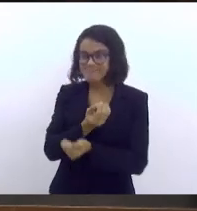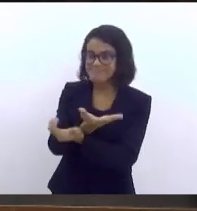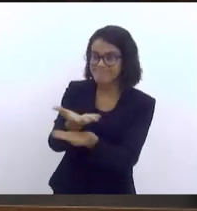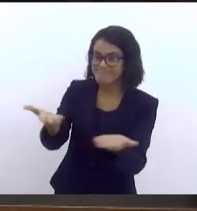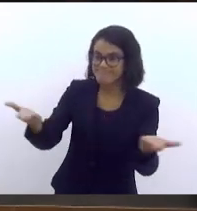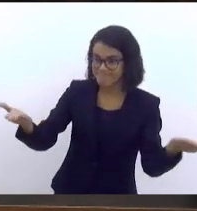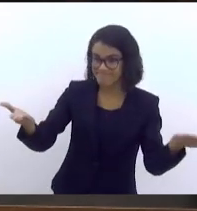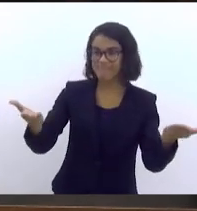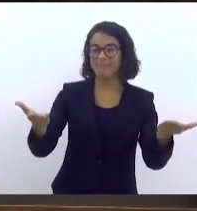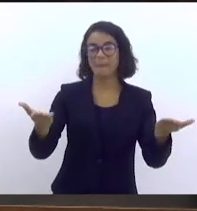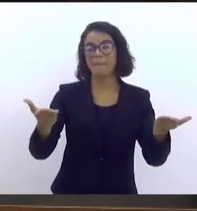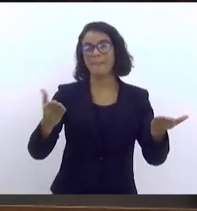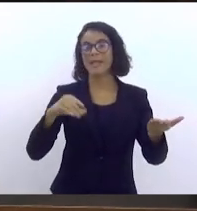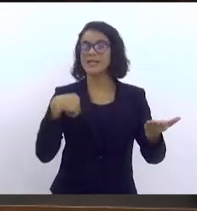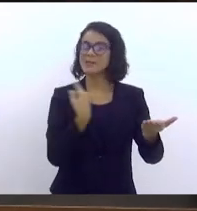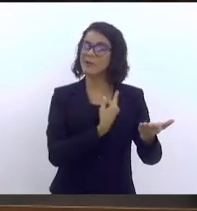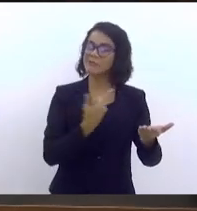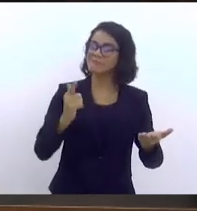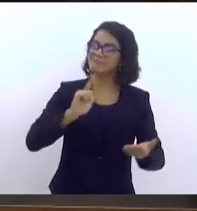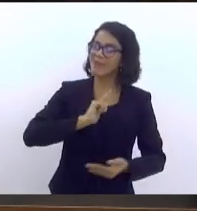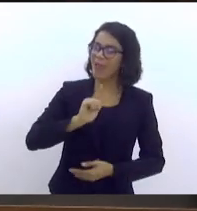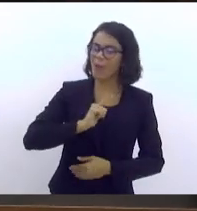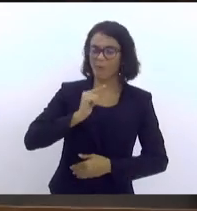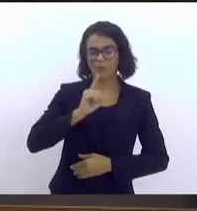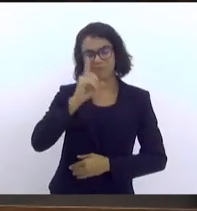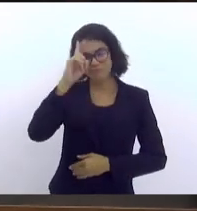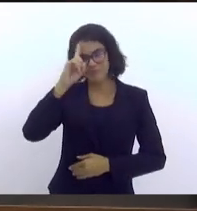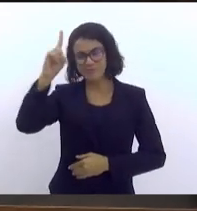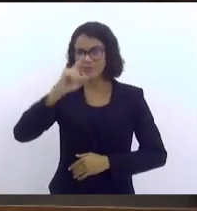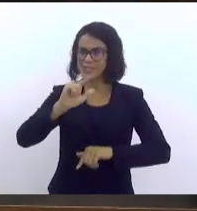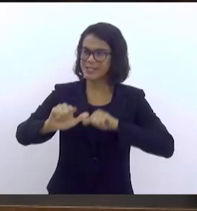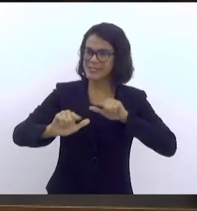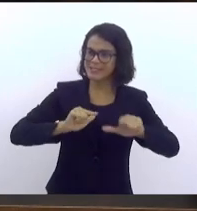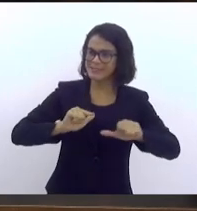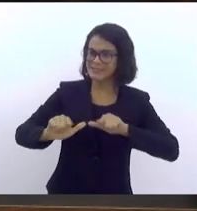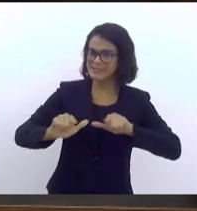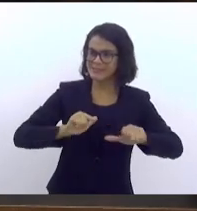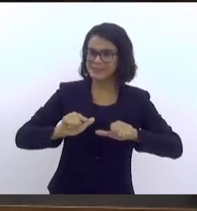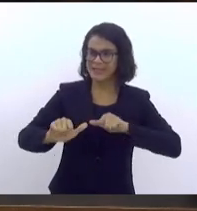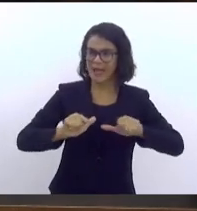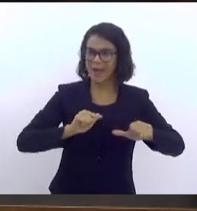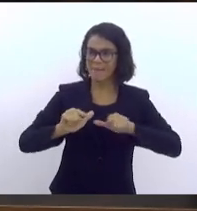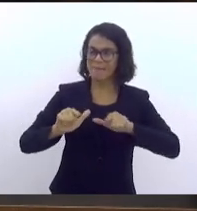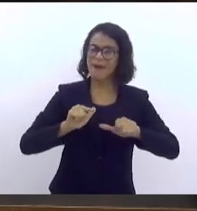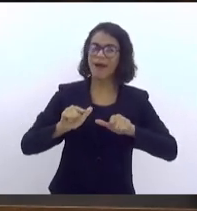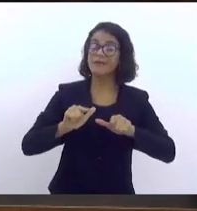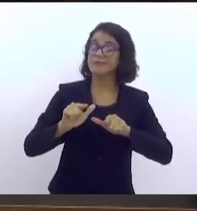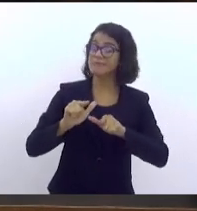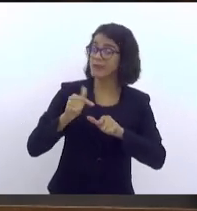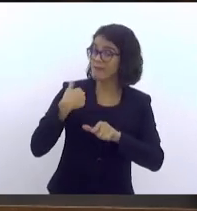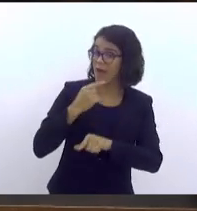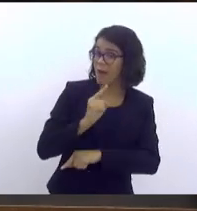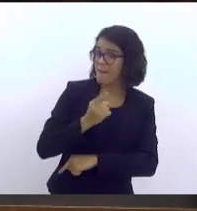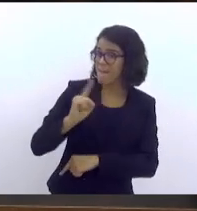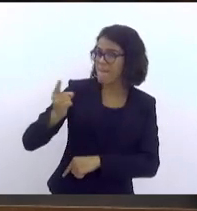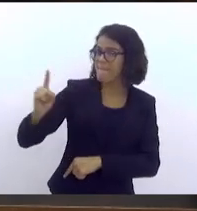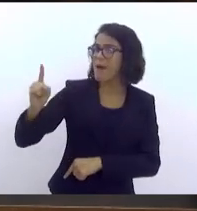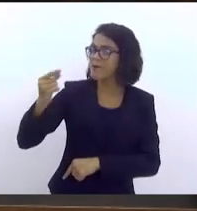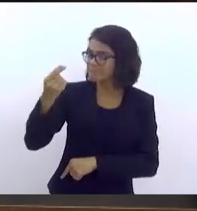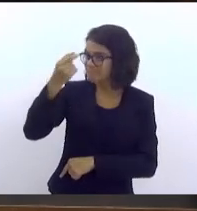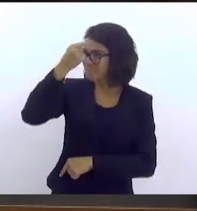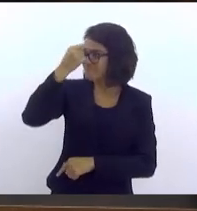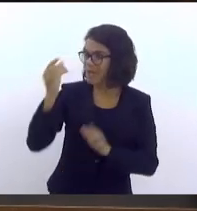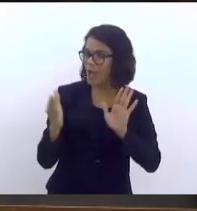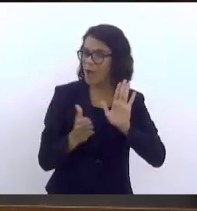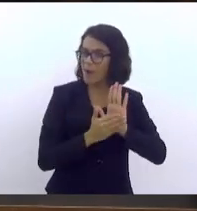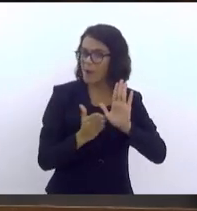que a gente tenha um dia de trabalho aqui que saia com propostas e